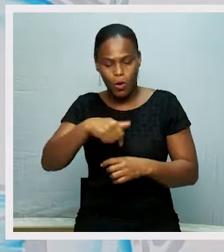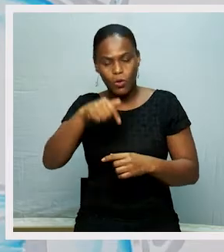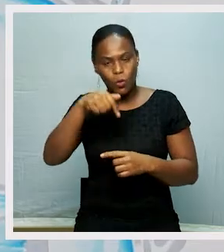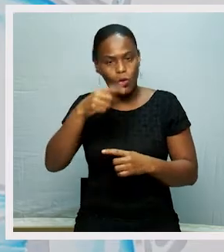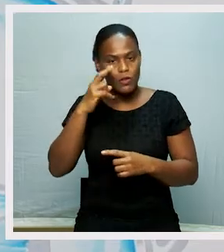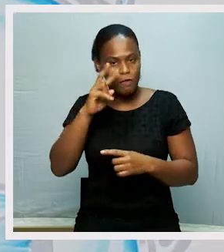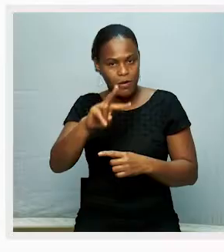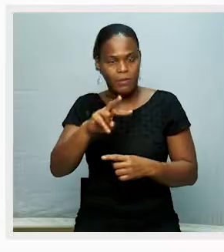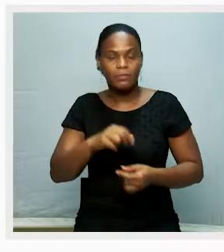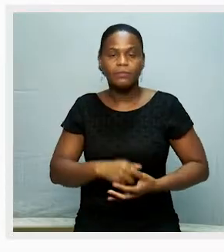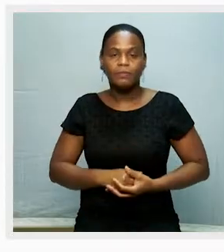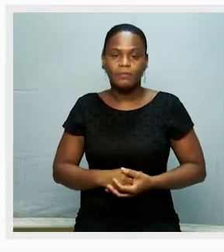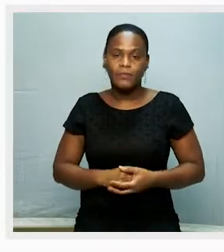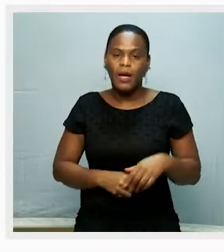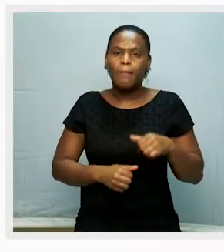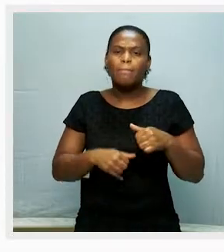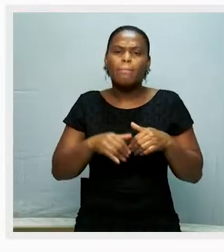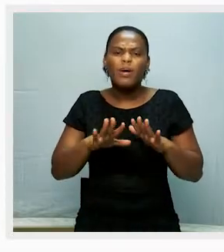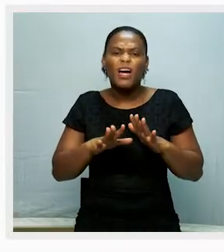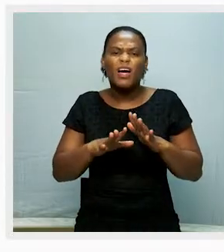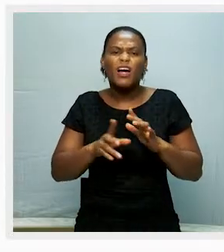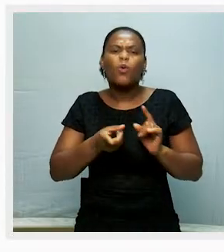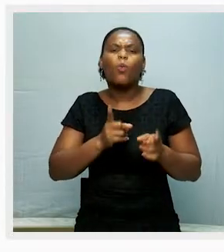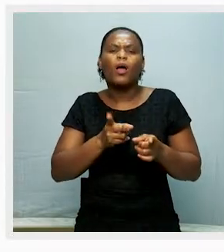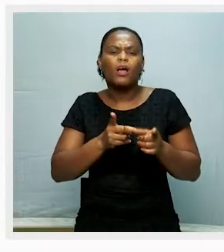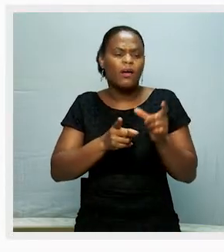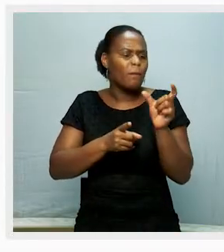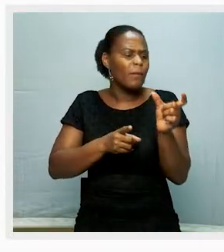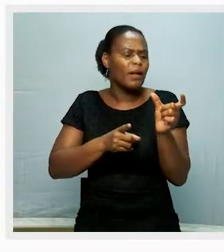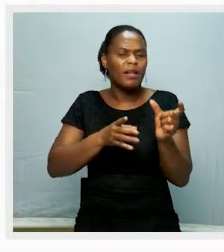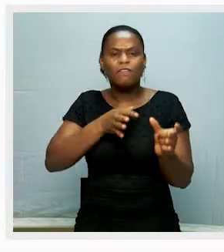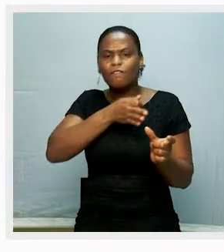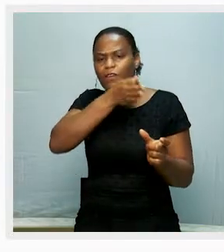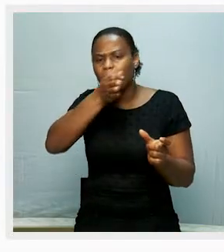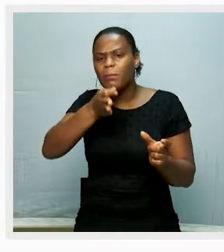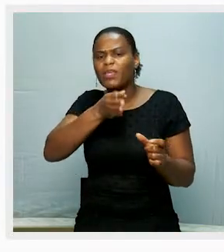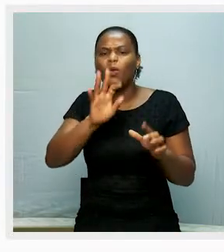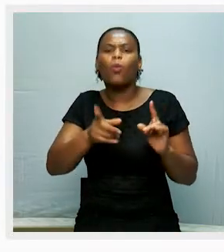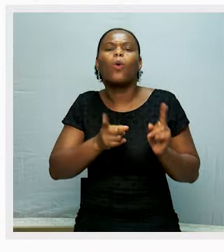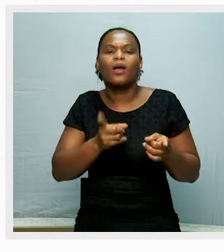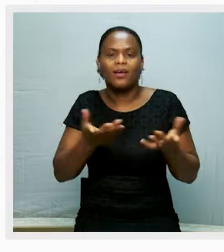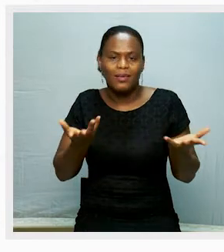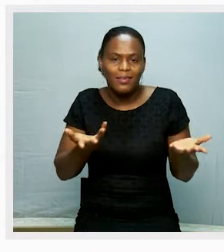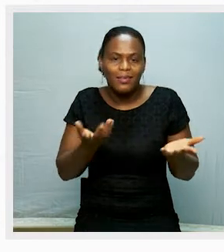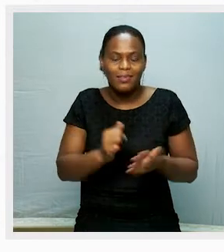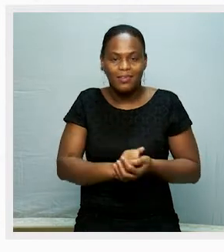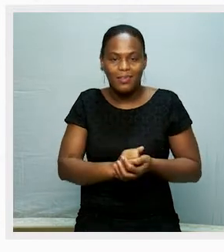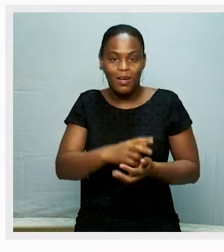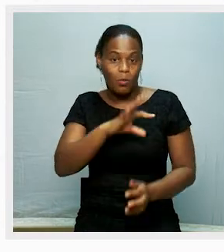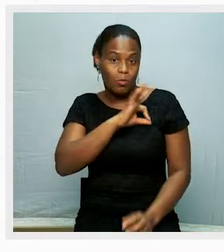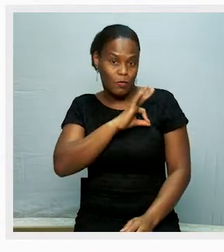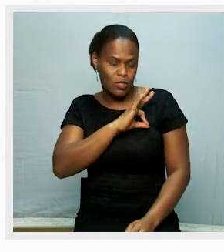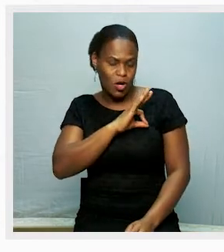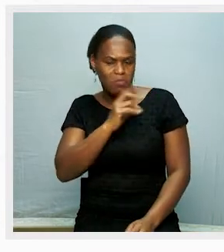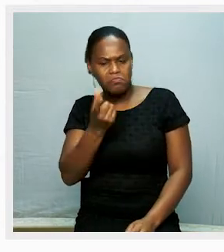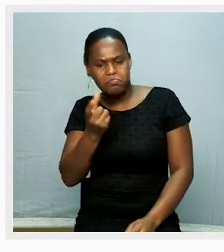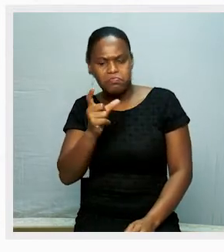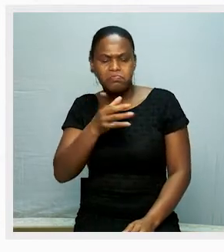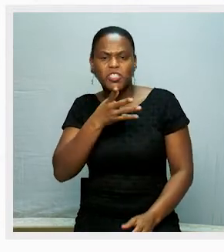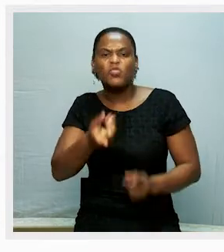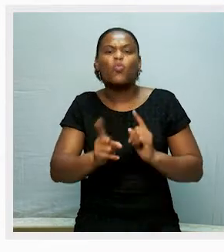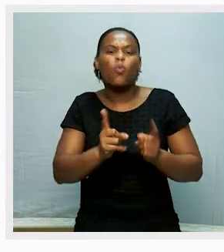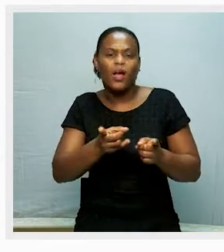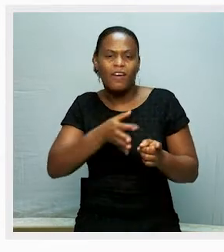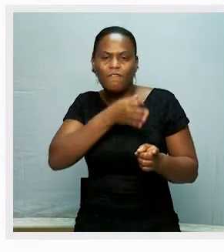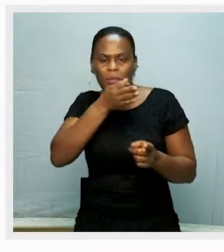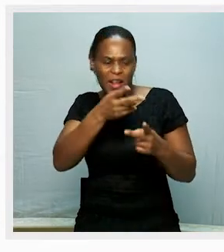ver hoje. Mas o que quer dizer isto, família? O professor trouxe um conceito ou